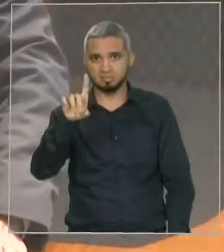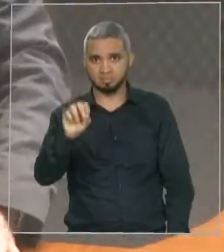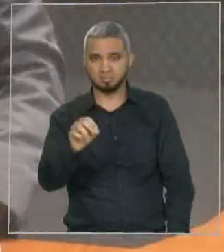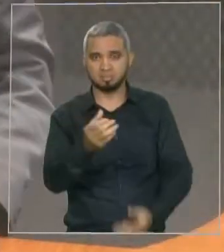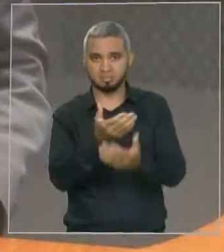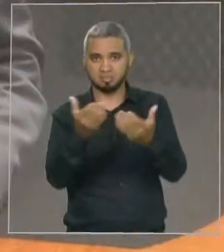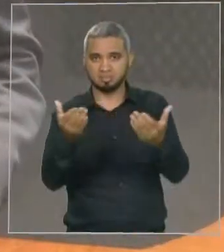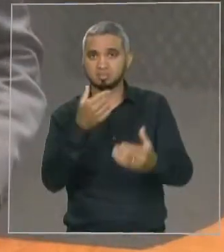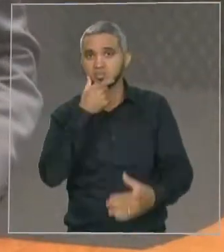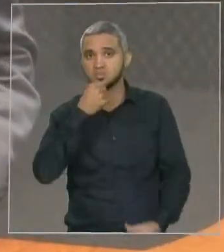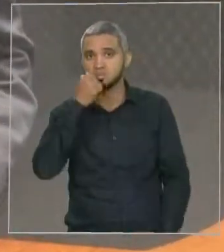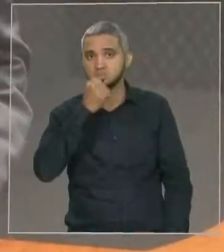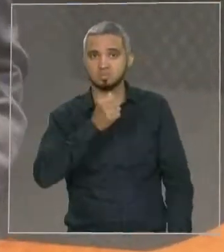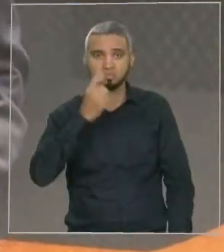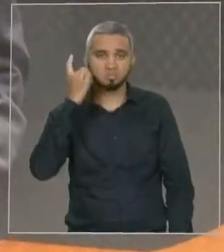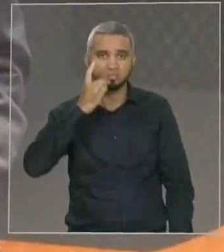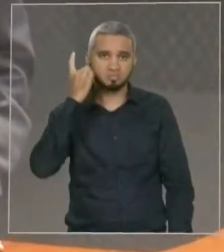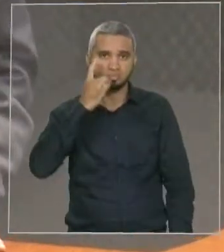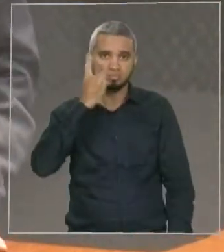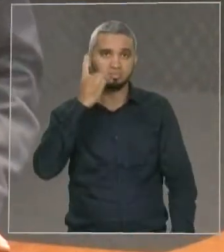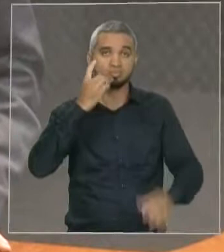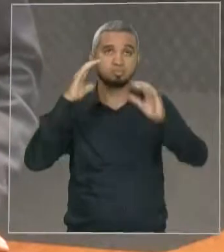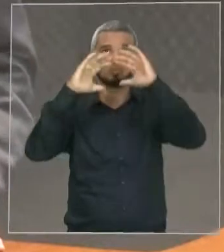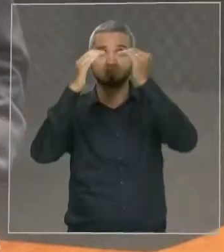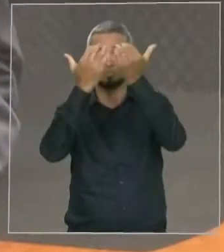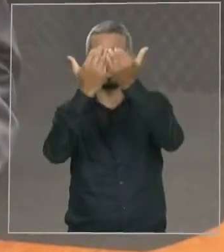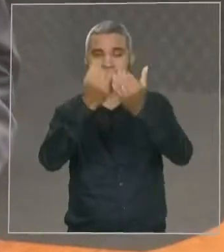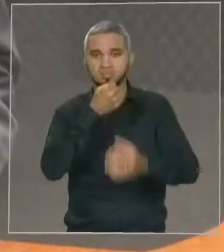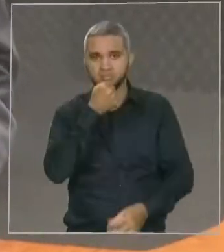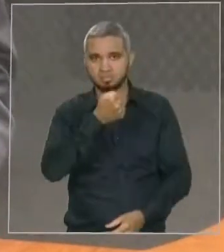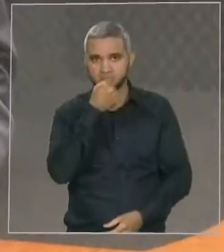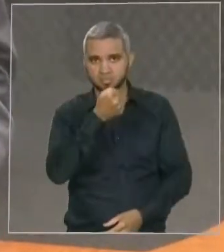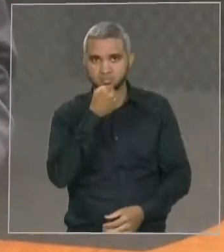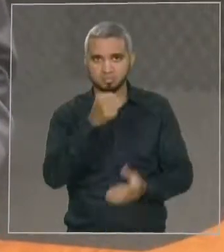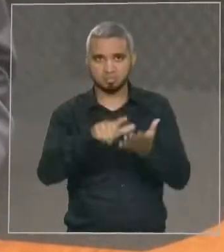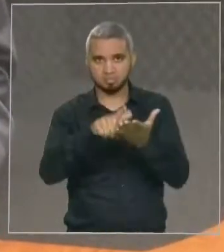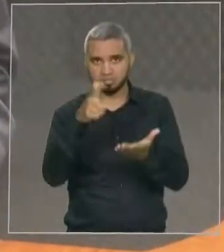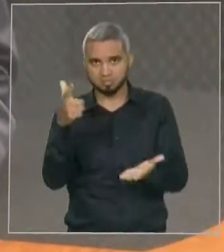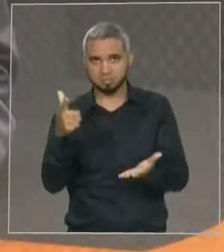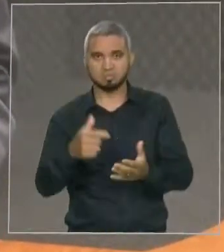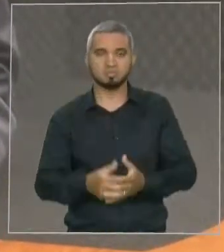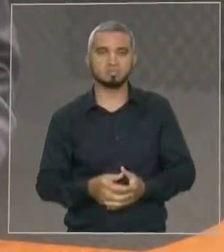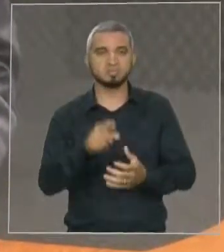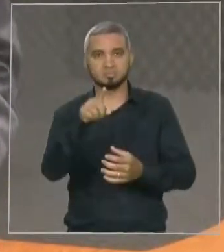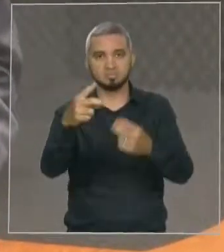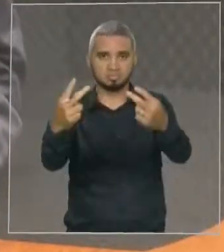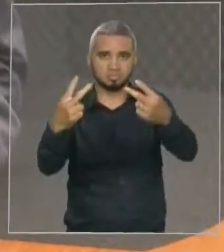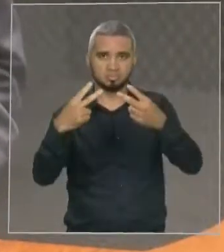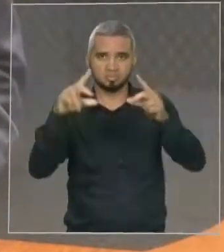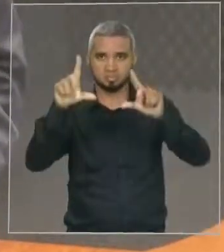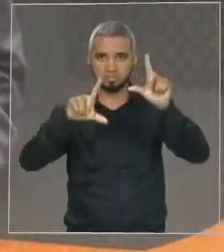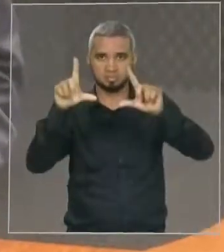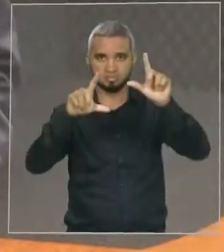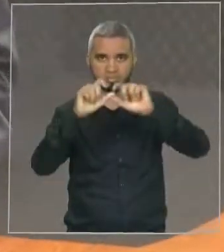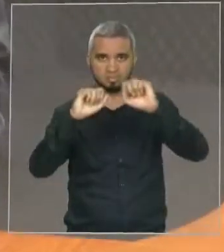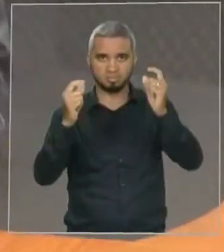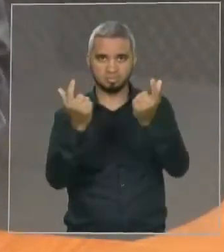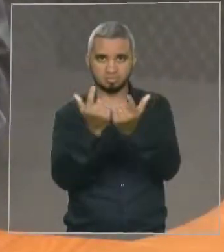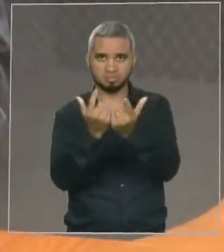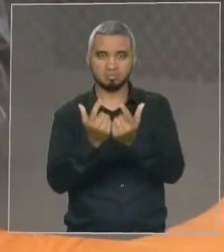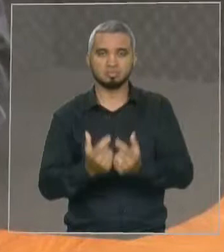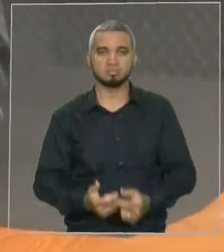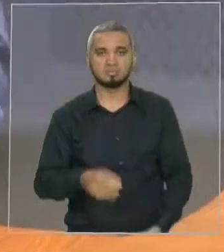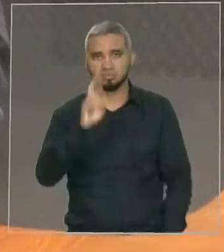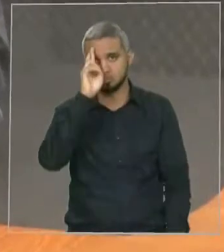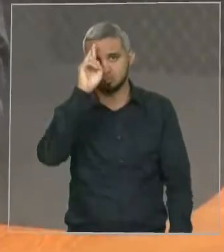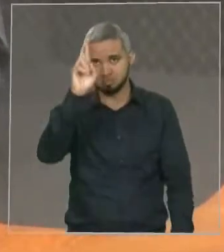imprensa, telespectadores da TV Assembleia. Senhor presidente, venho nessa manhã destacar e, ao mesmo